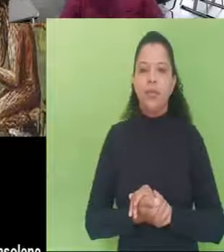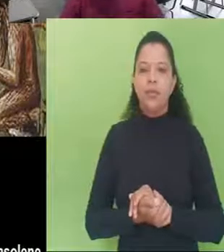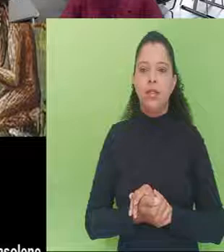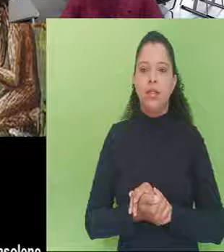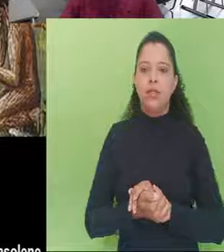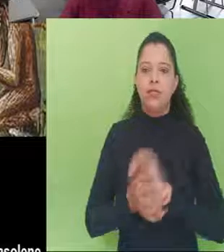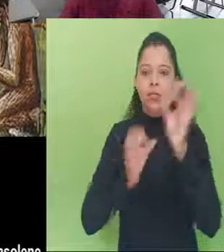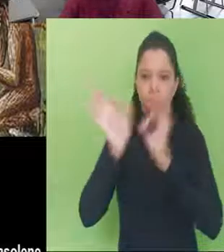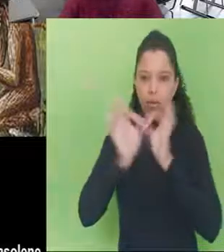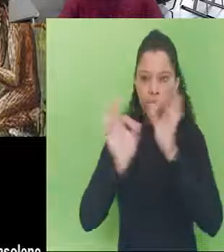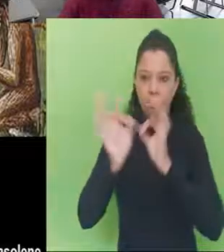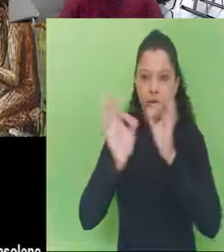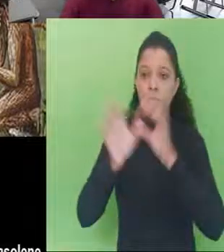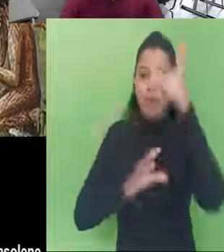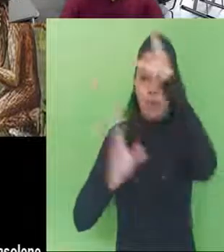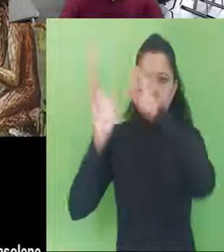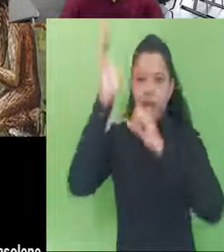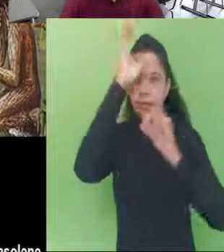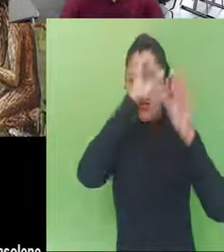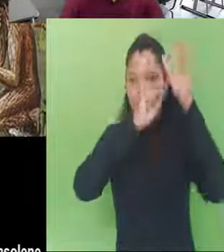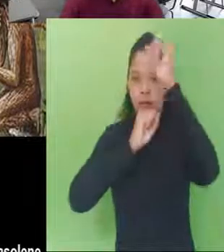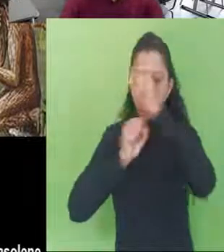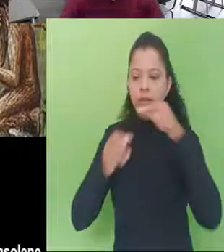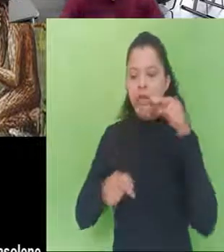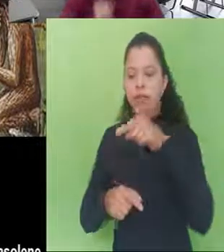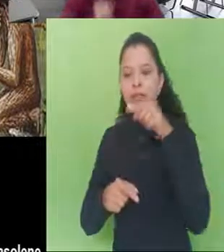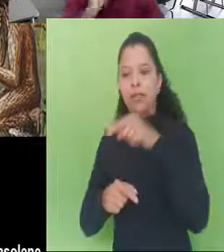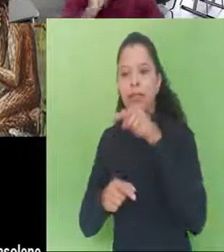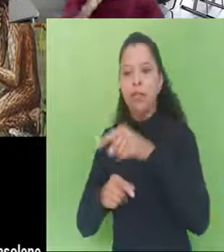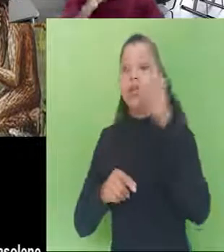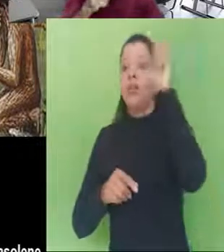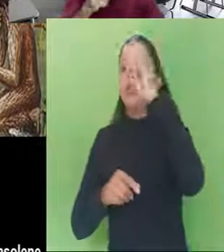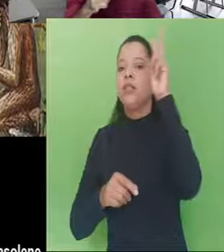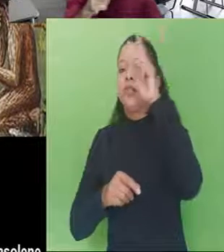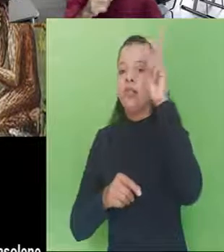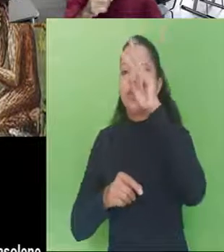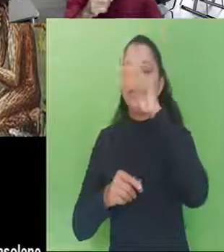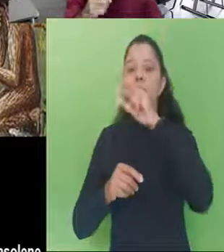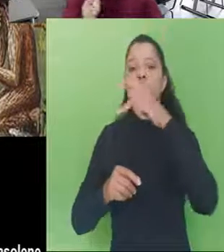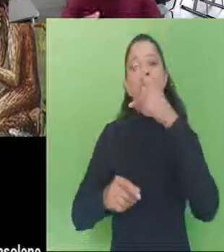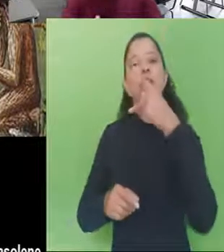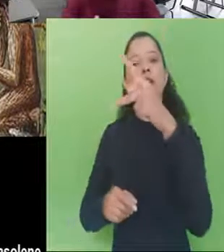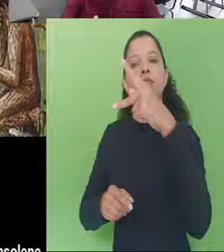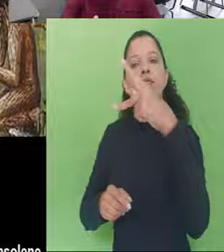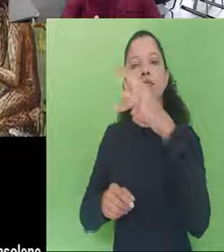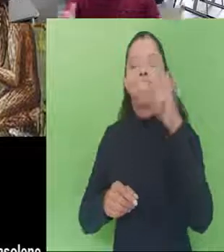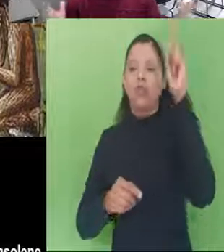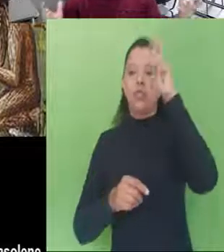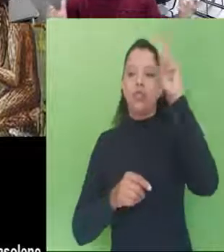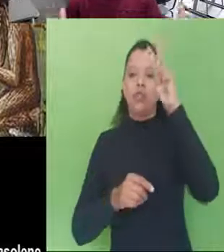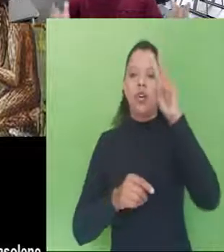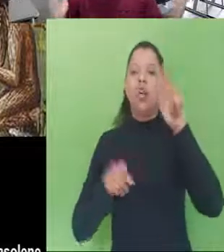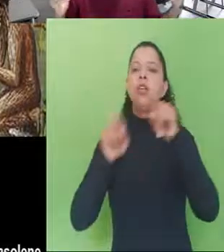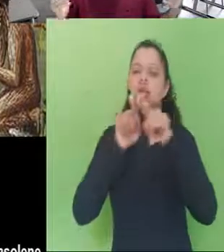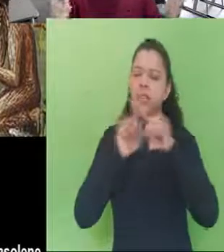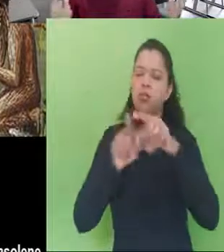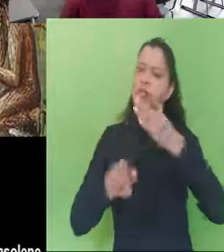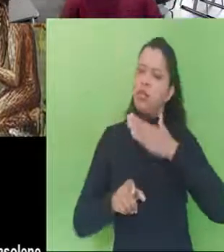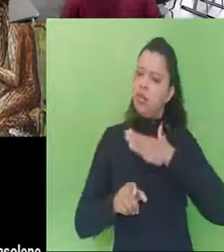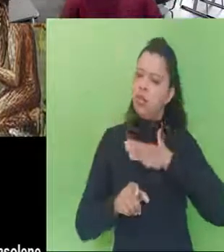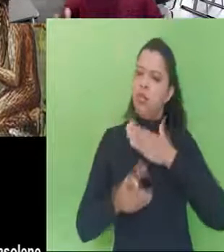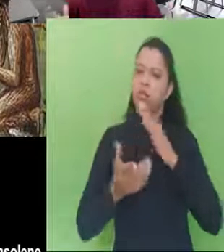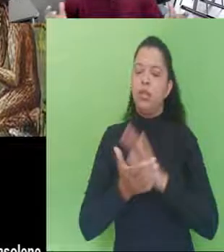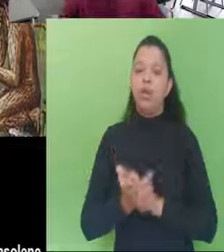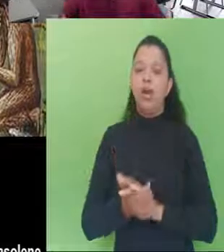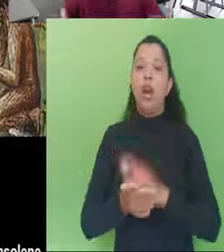Trabalhando então, aprendendo a nossa história. A sua história é a minha história. Professor,